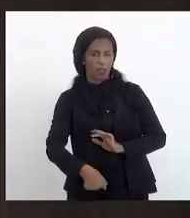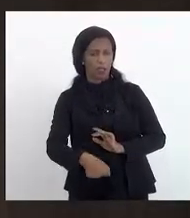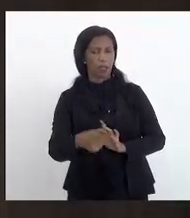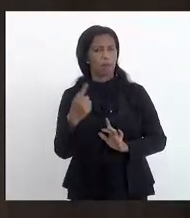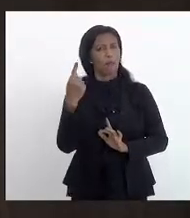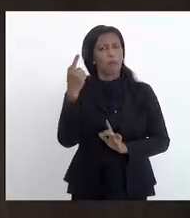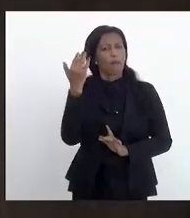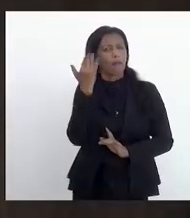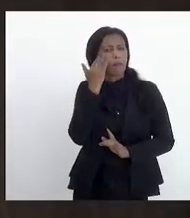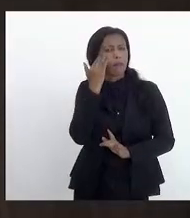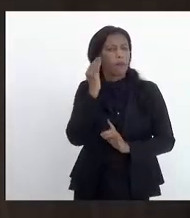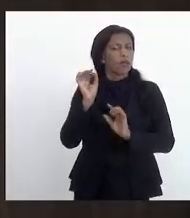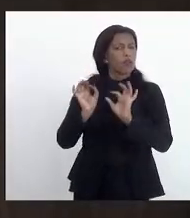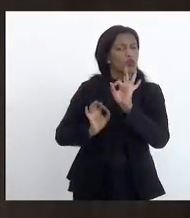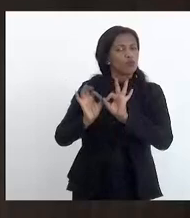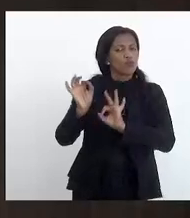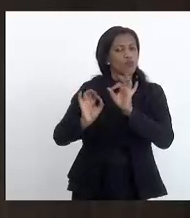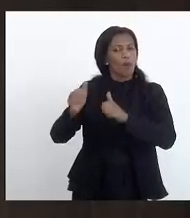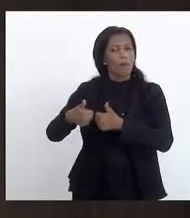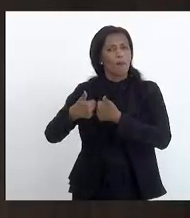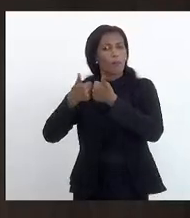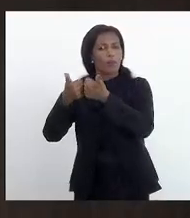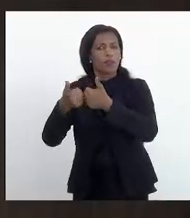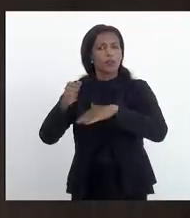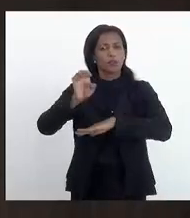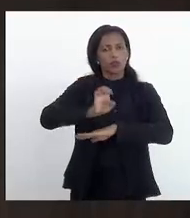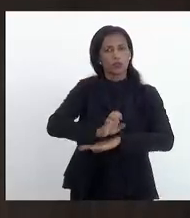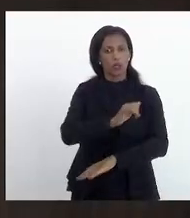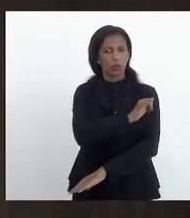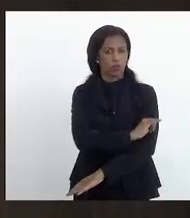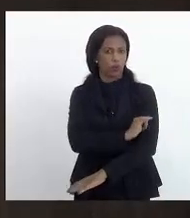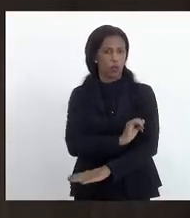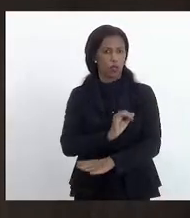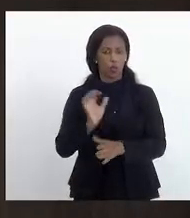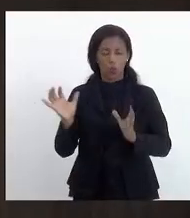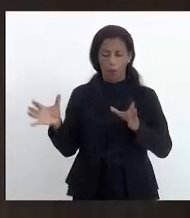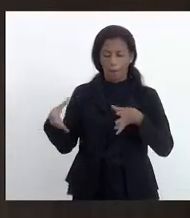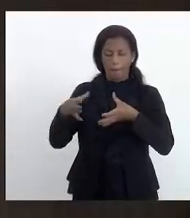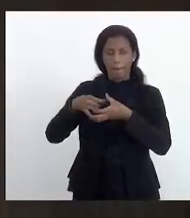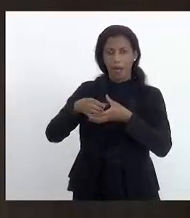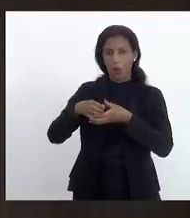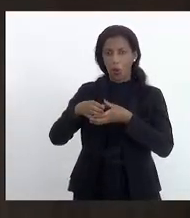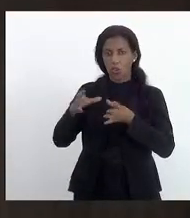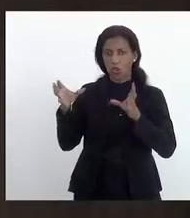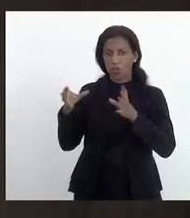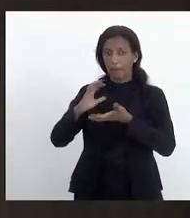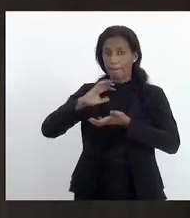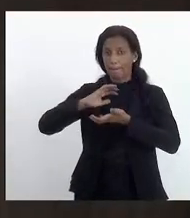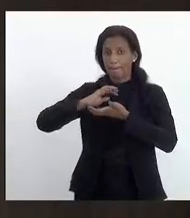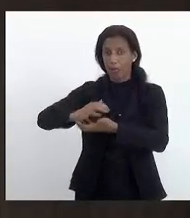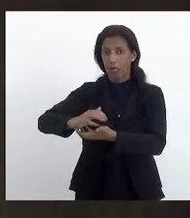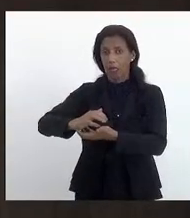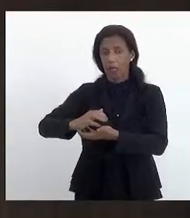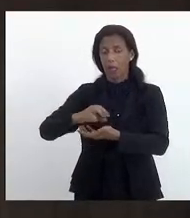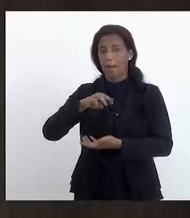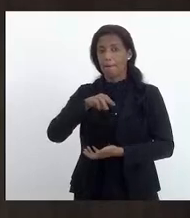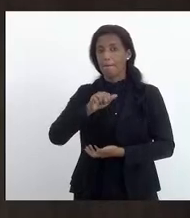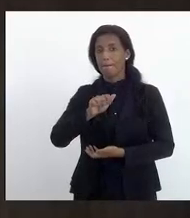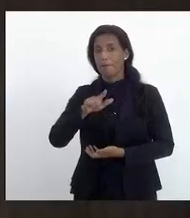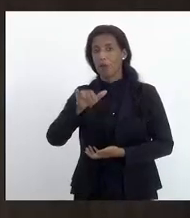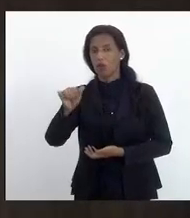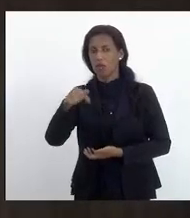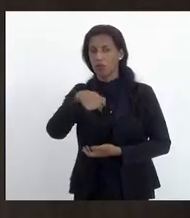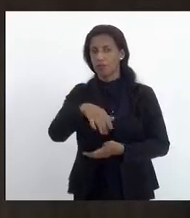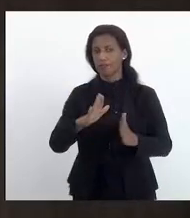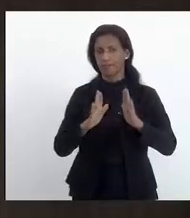incidir de maneira positiva para o Estado do Rio de Janeiro, no pacote de maldades apresentados pelo governador Cláudio Castro a essa